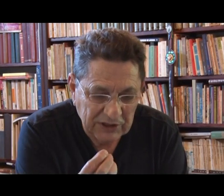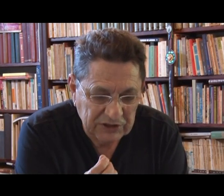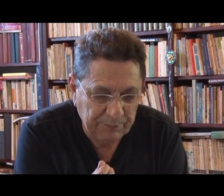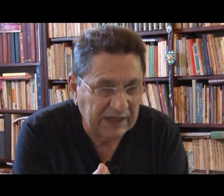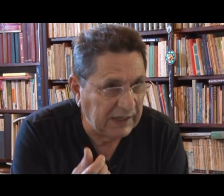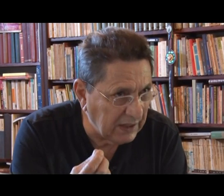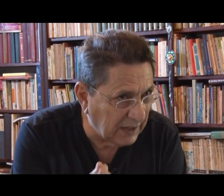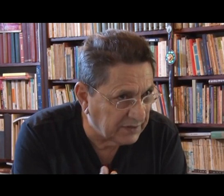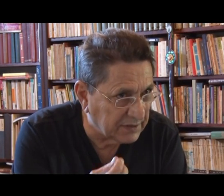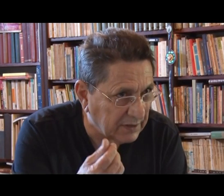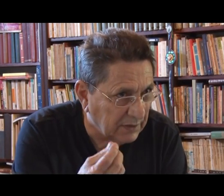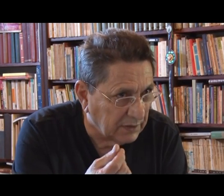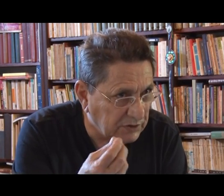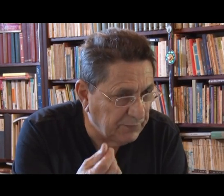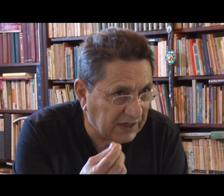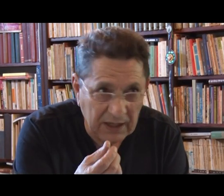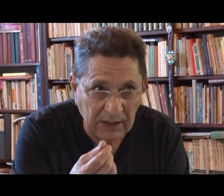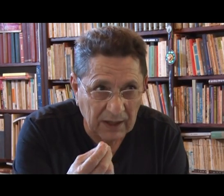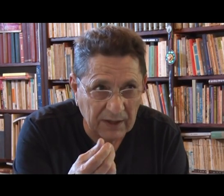de pequenas,